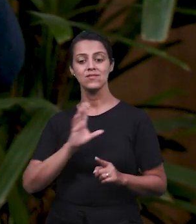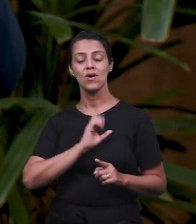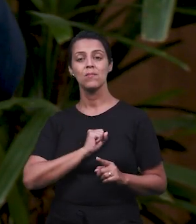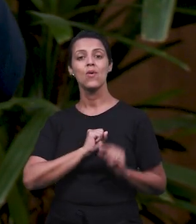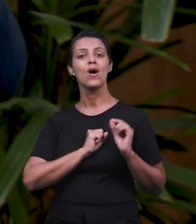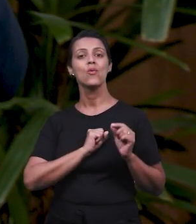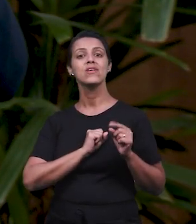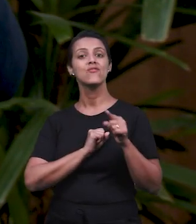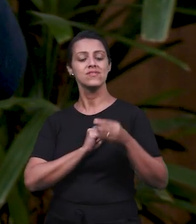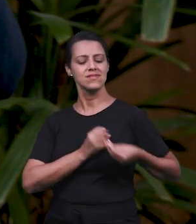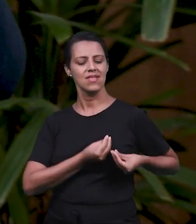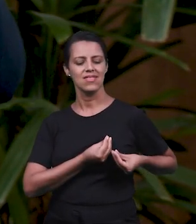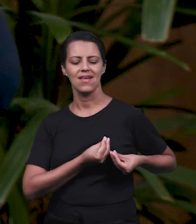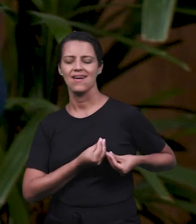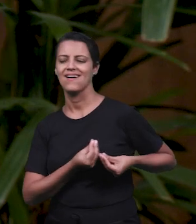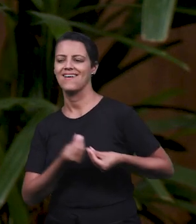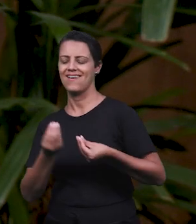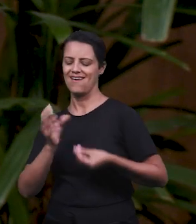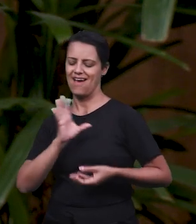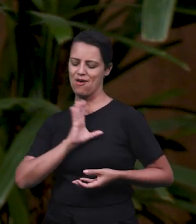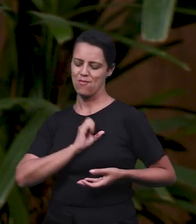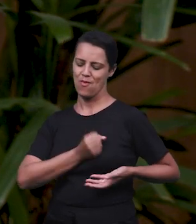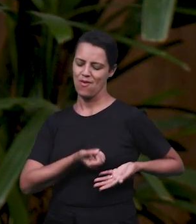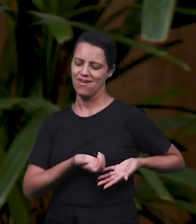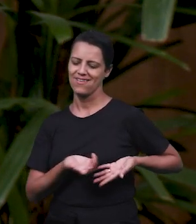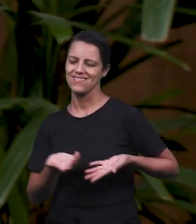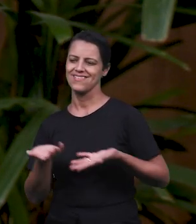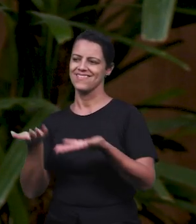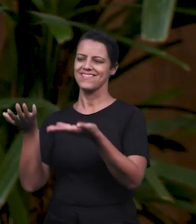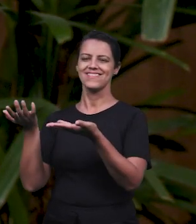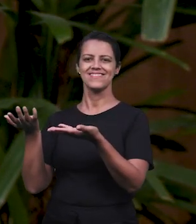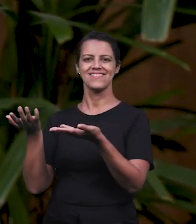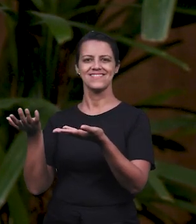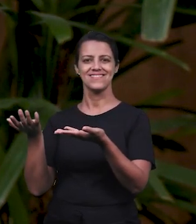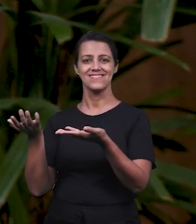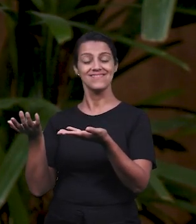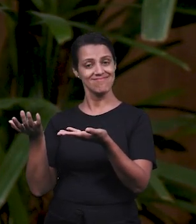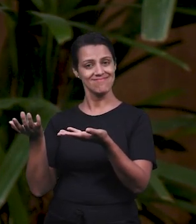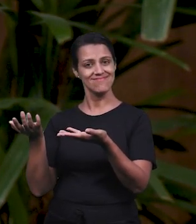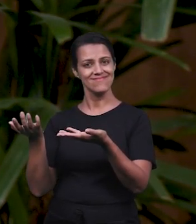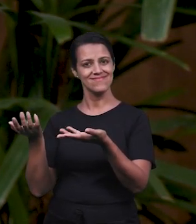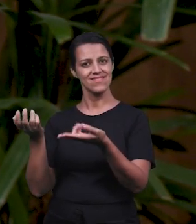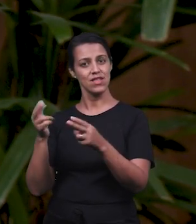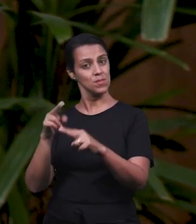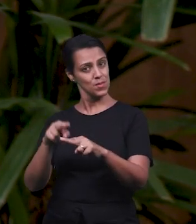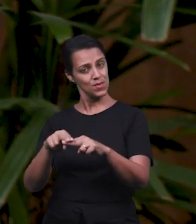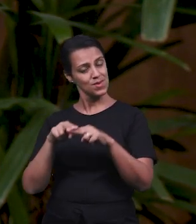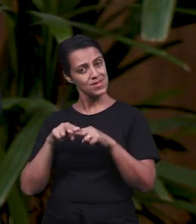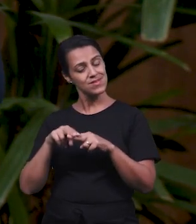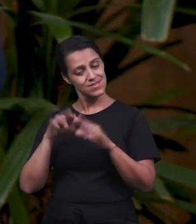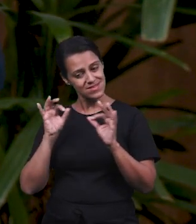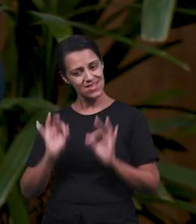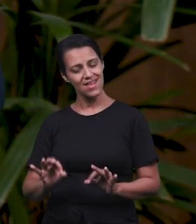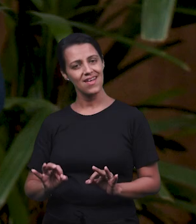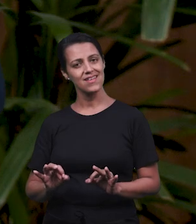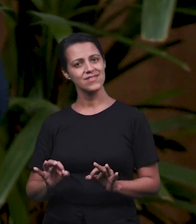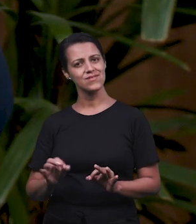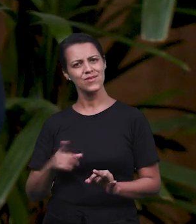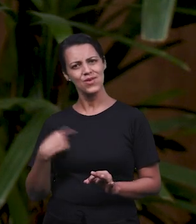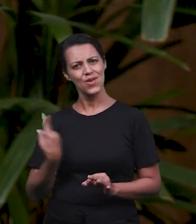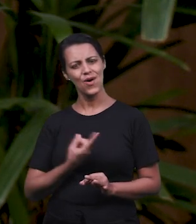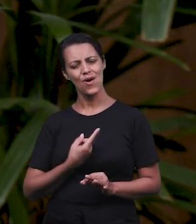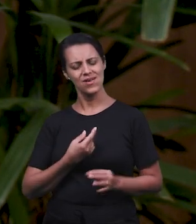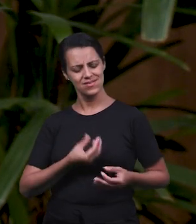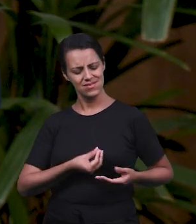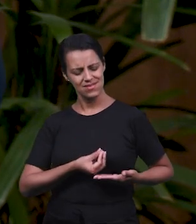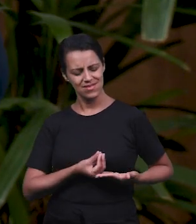dá. Ou seja, a bênção é exatamente aquilo que nós ofertamos ao Senhor.